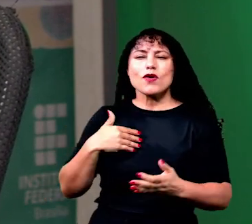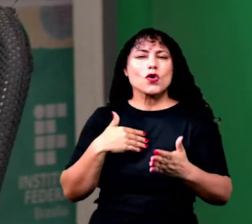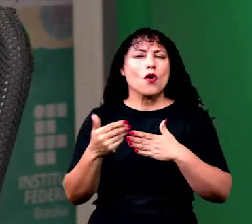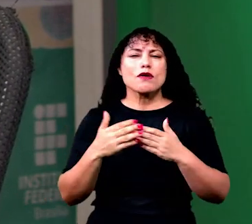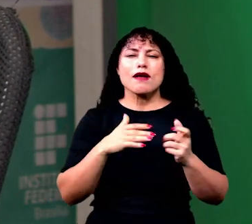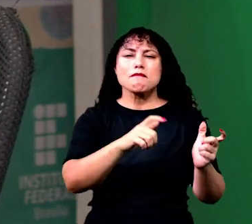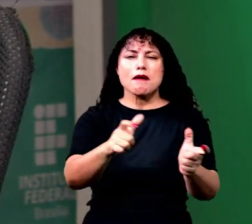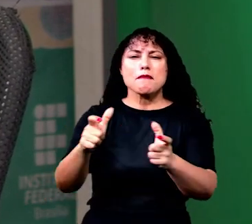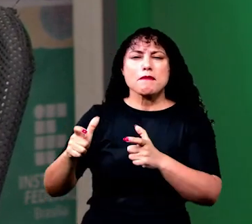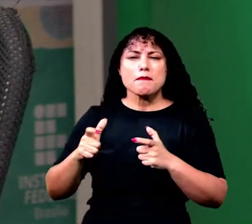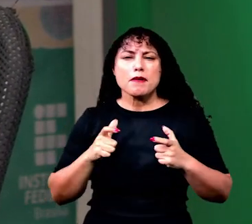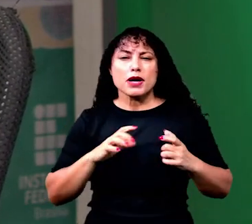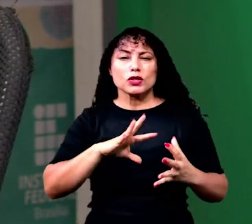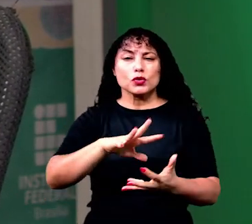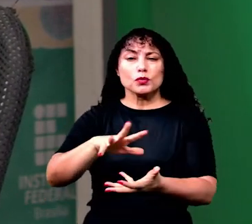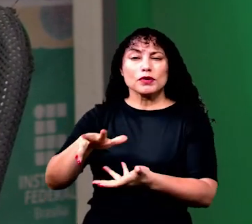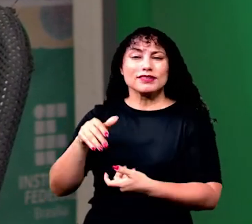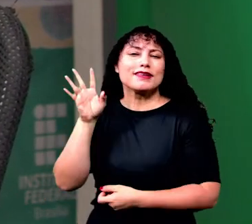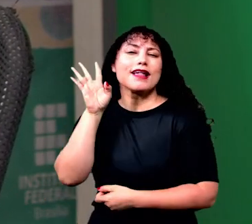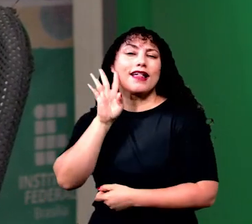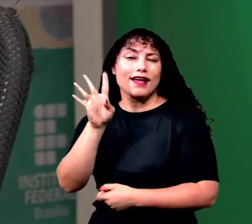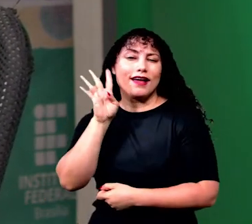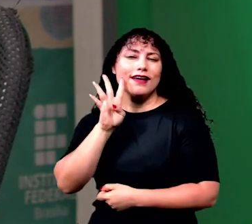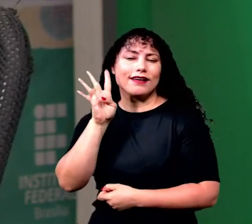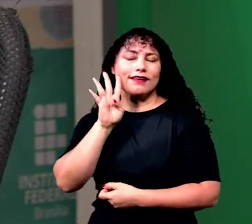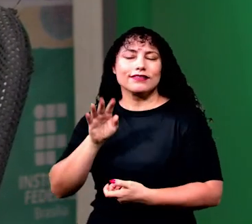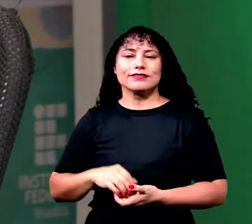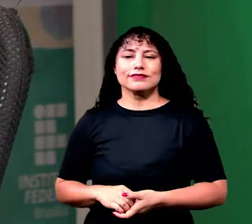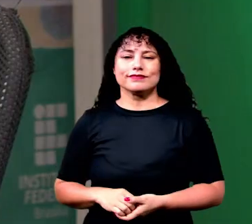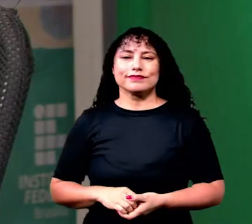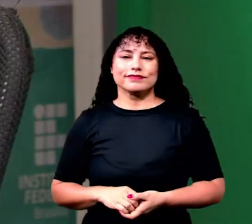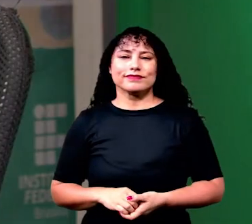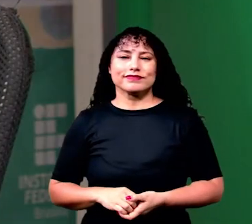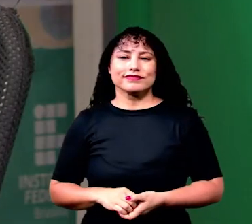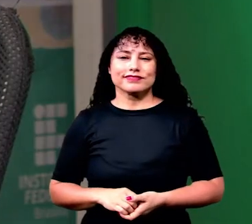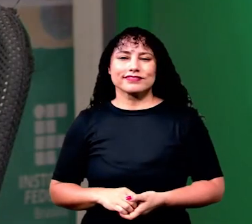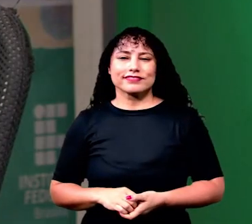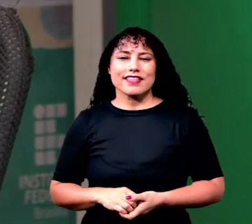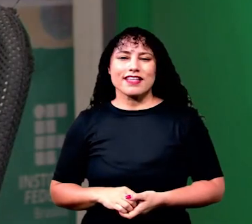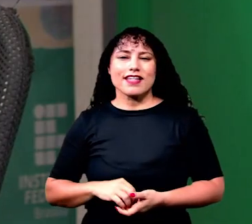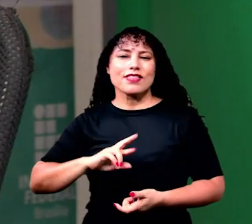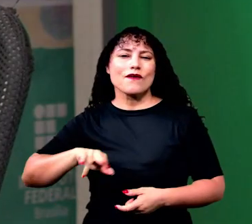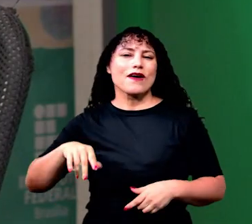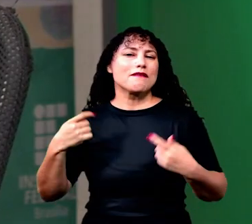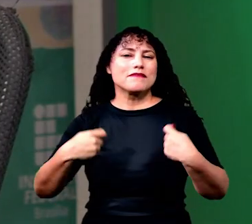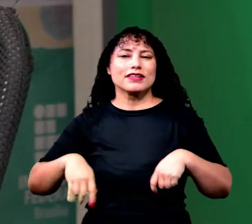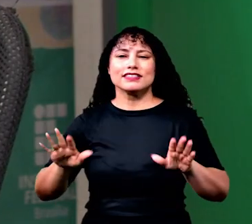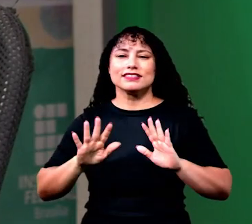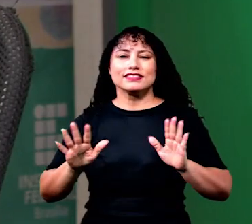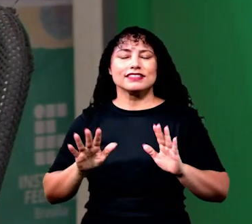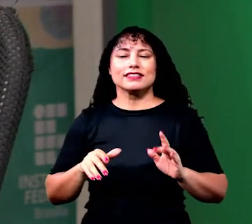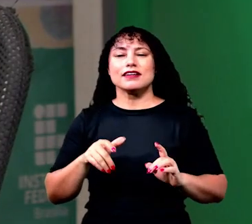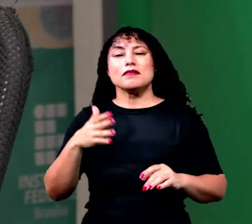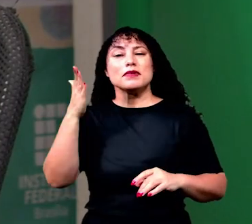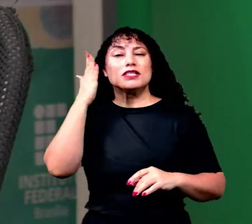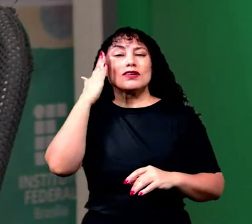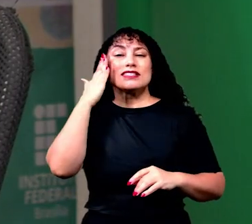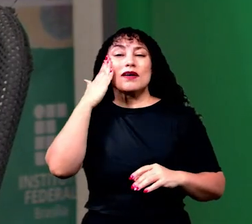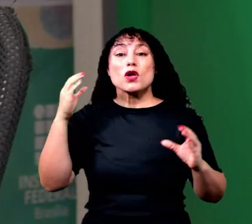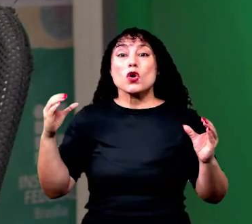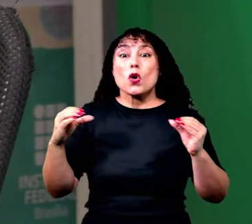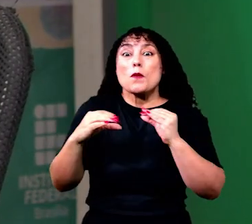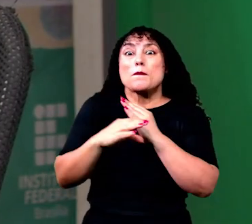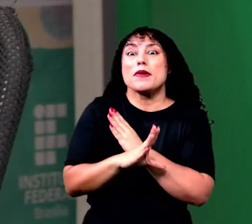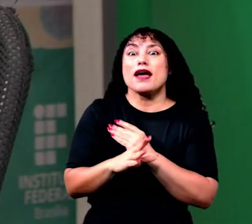europeu Sim, e qualquer parte do qualquer mundo. parte do mundo, então é bem bacana. E não é necessário que a pessoa tenha um